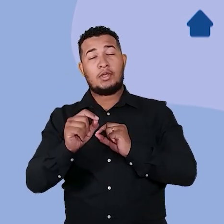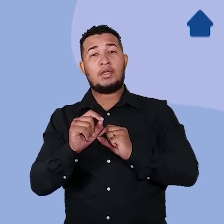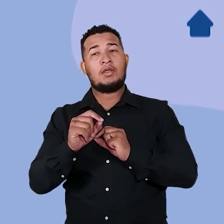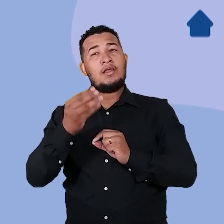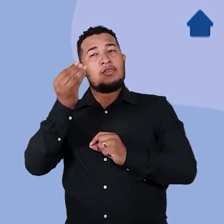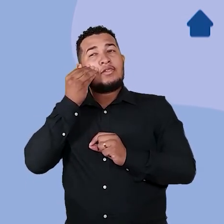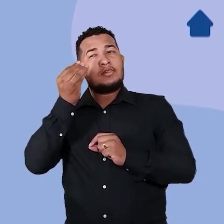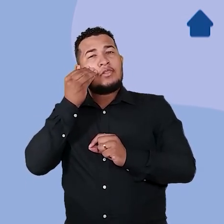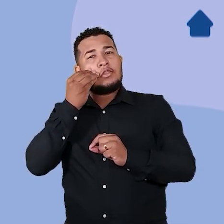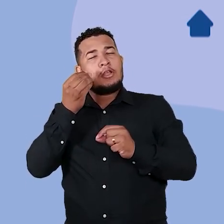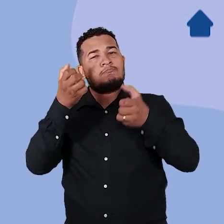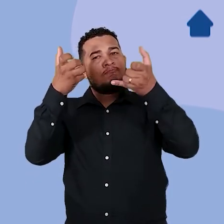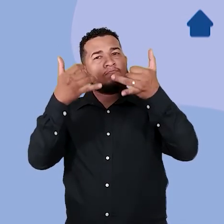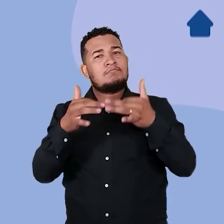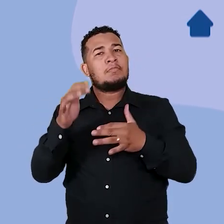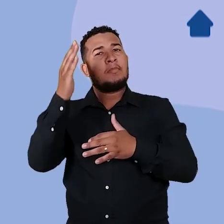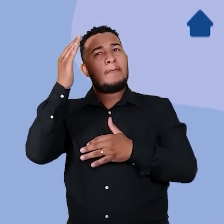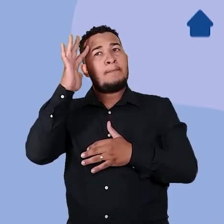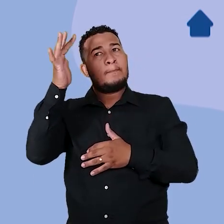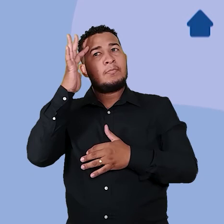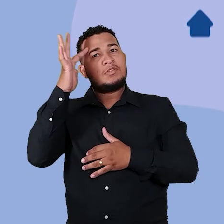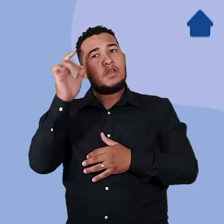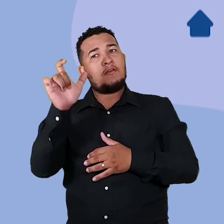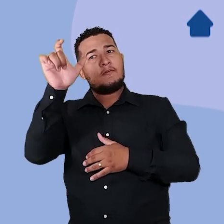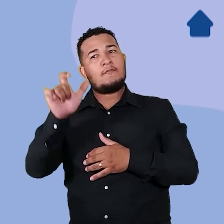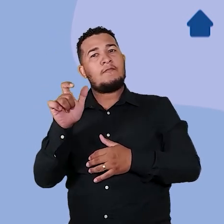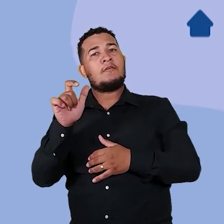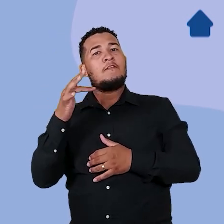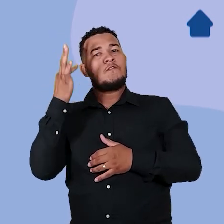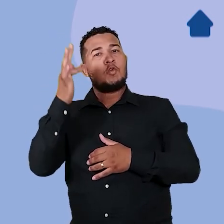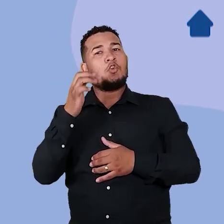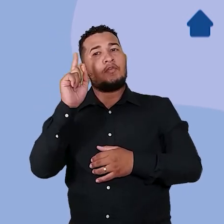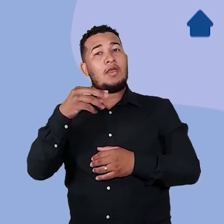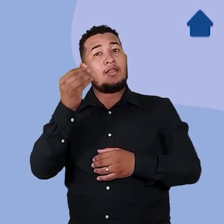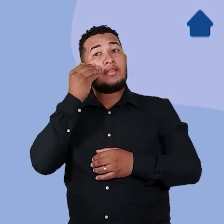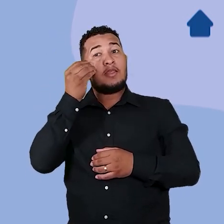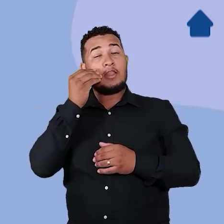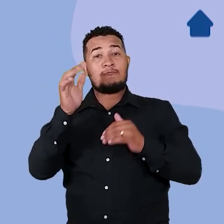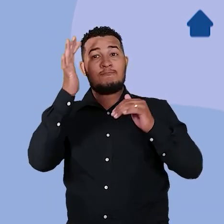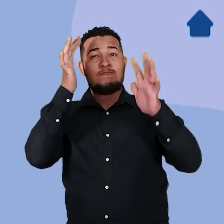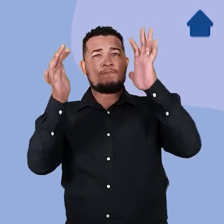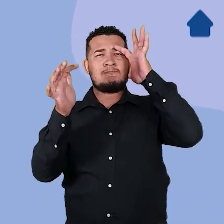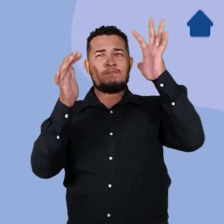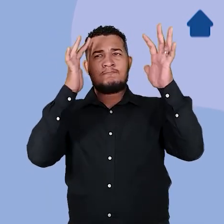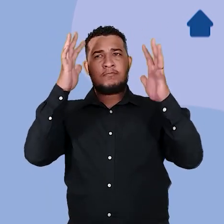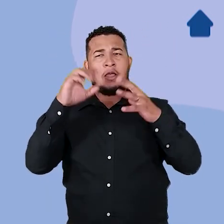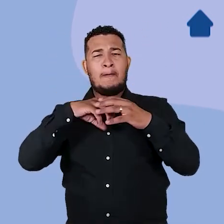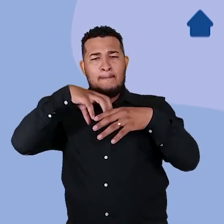terceiro momento, nós tentamos pensar a filosofia enquanto uma tentativa de